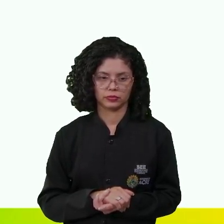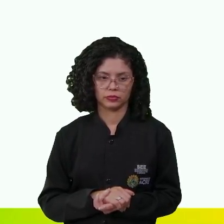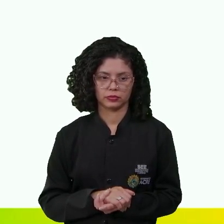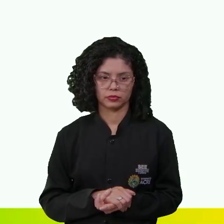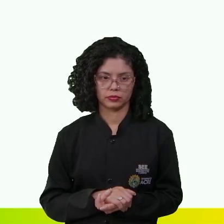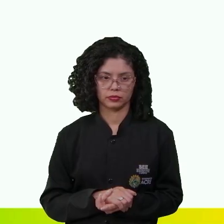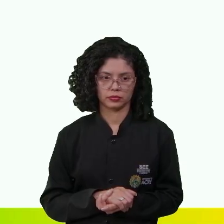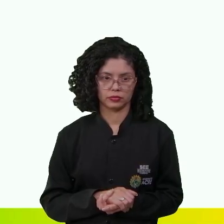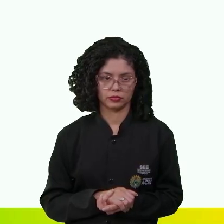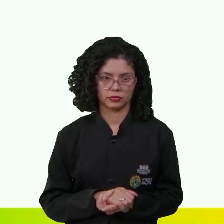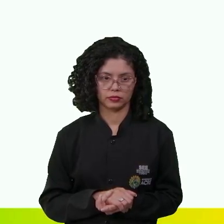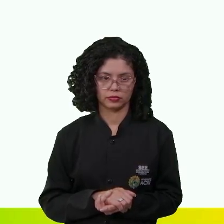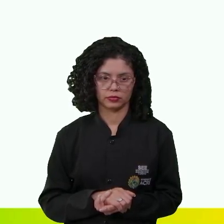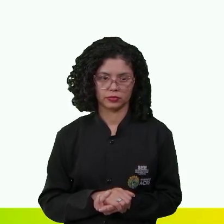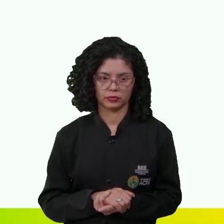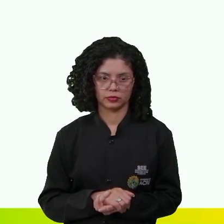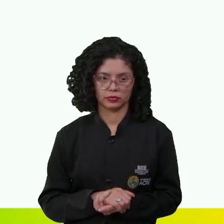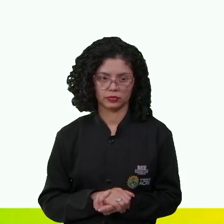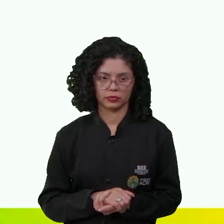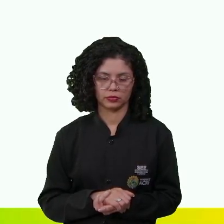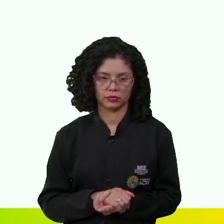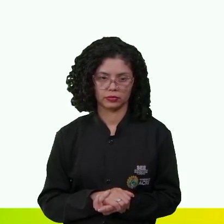vou colocar aqui os valores.